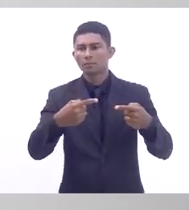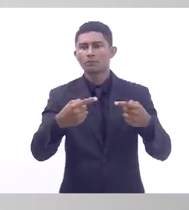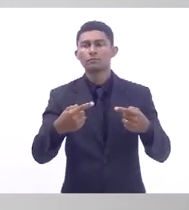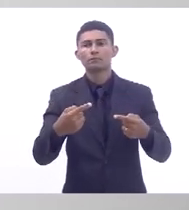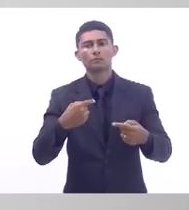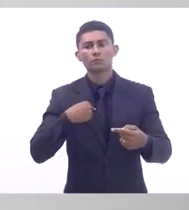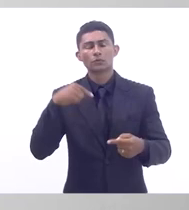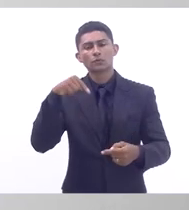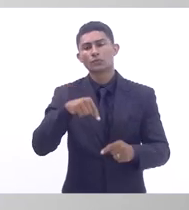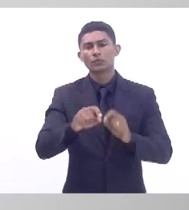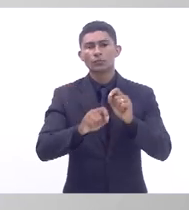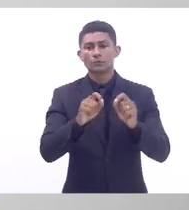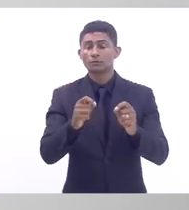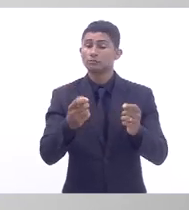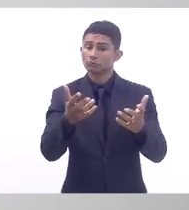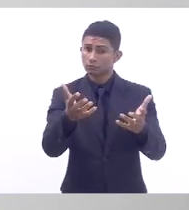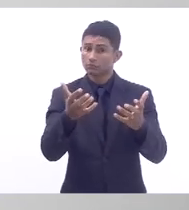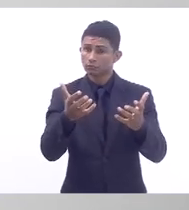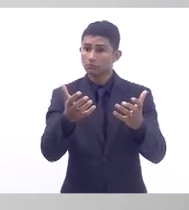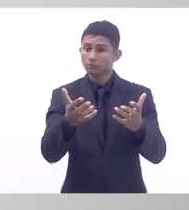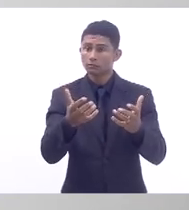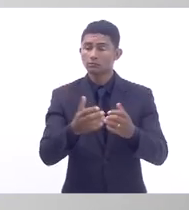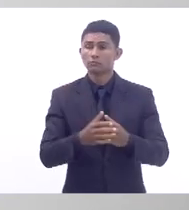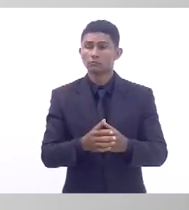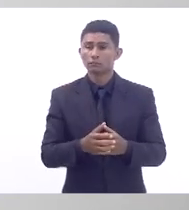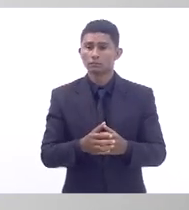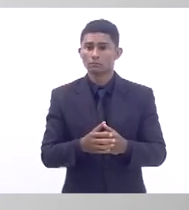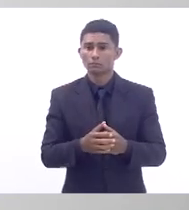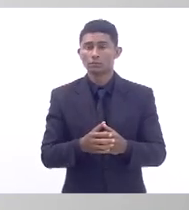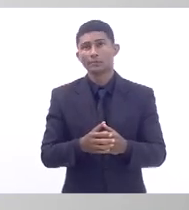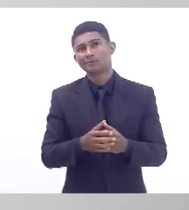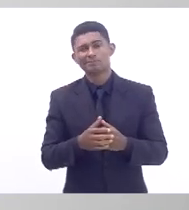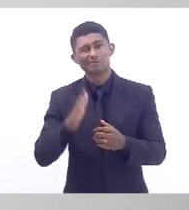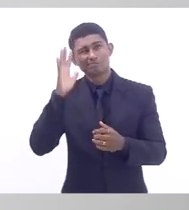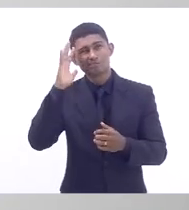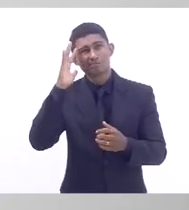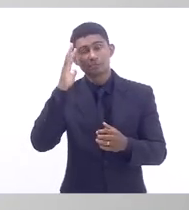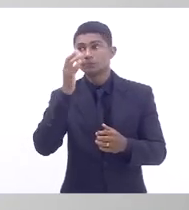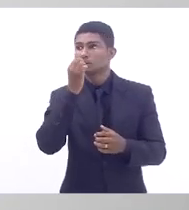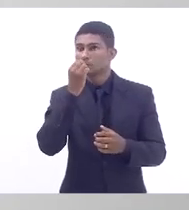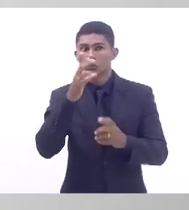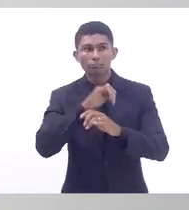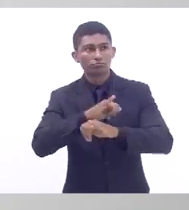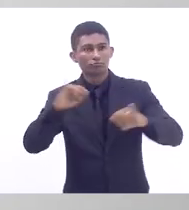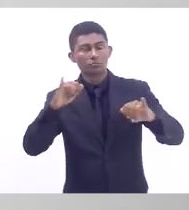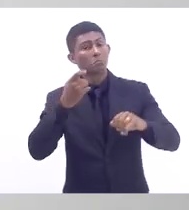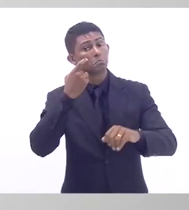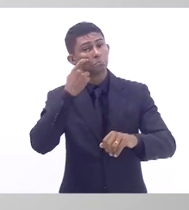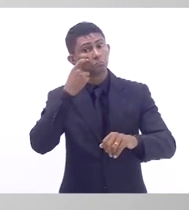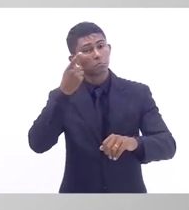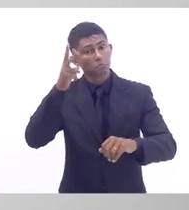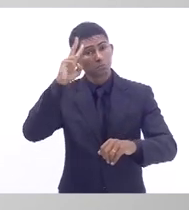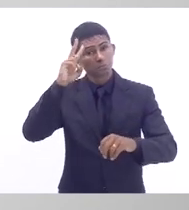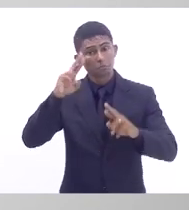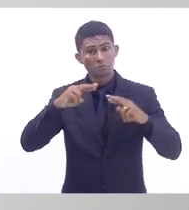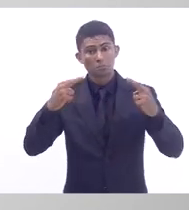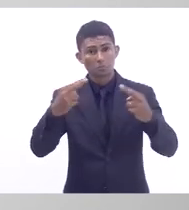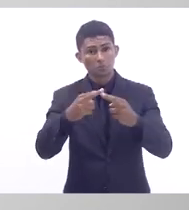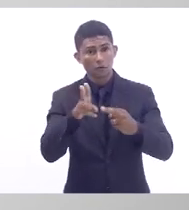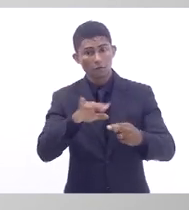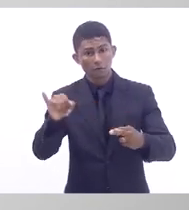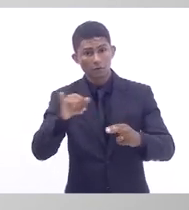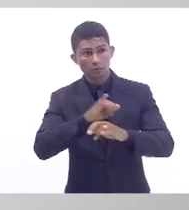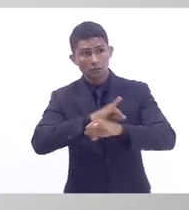loteria de começar com uma aparente boa notícia talvez a gente tenha pesar confirmação na reunião segunda